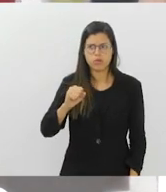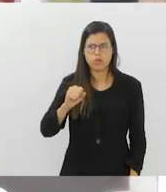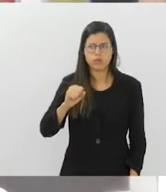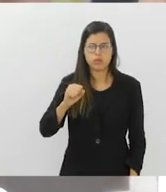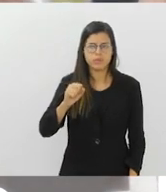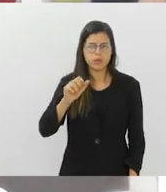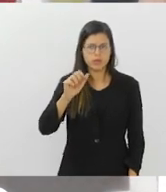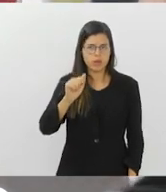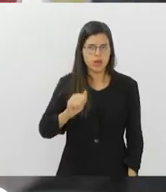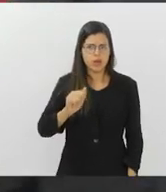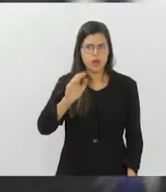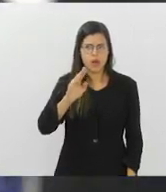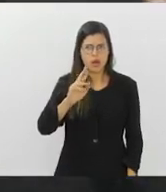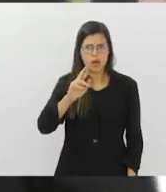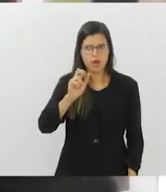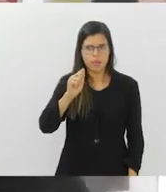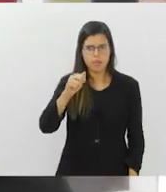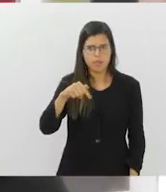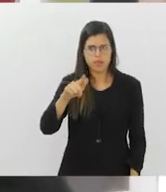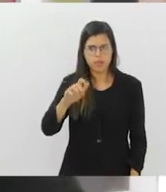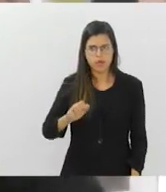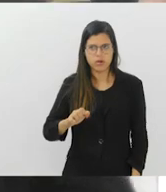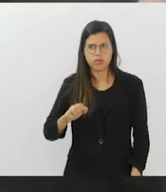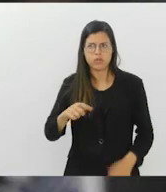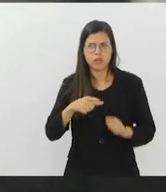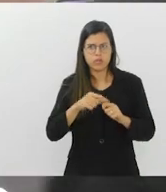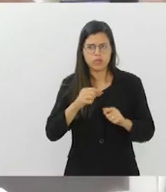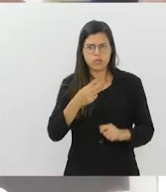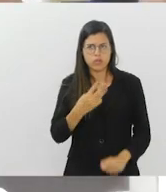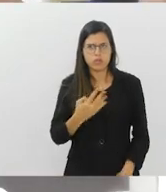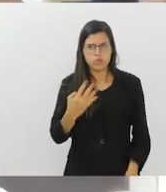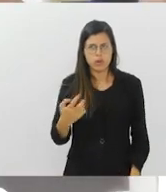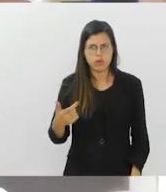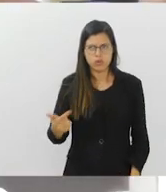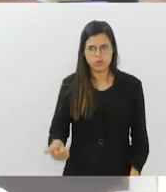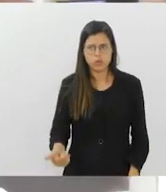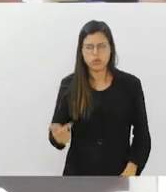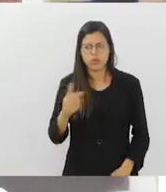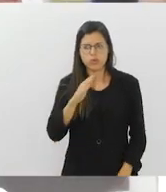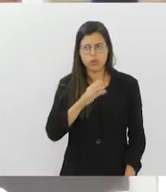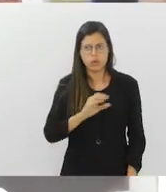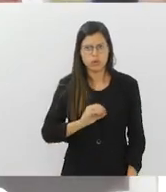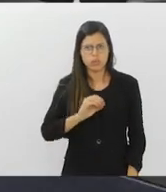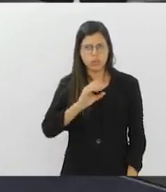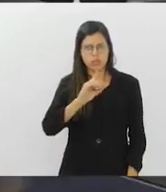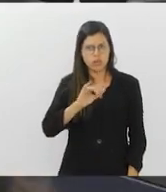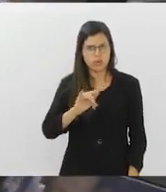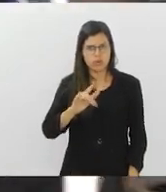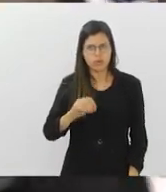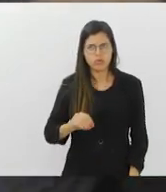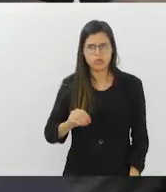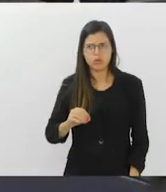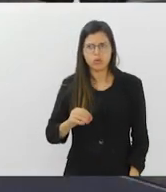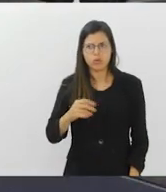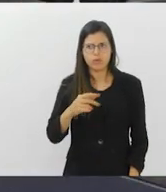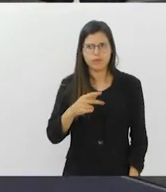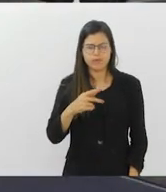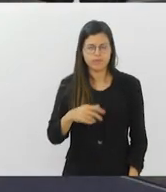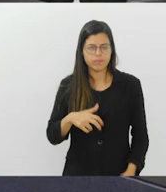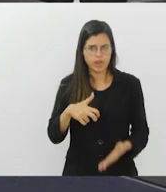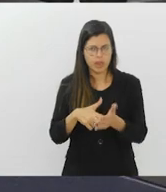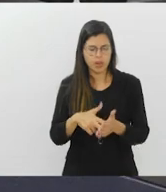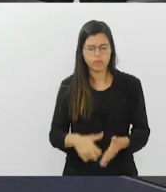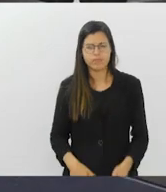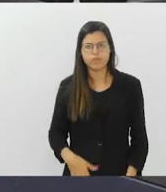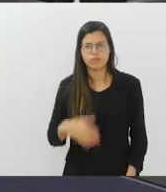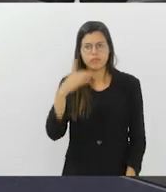do compromisso em dizer a verdade na forma do artigo 342 do Código Penal. Por favor, doutor Marcos. Deputado Fred